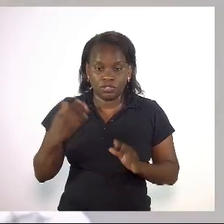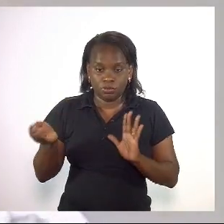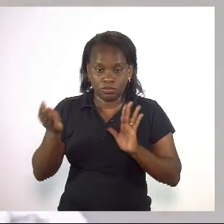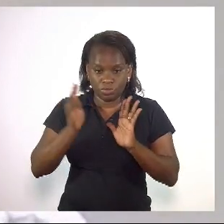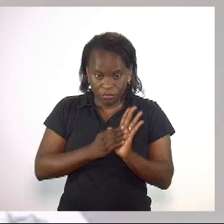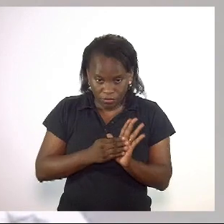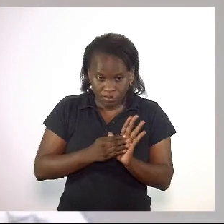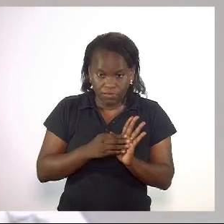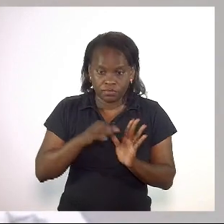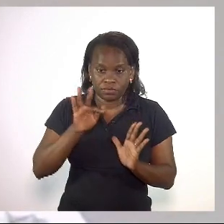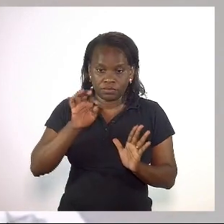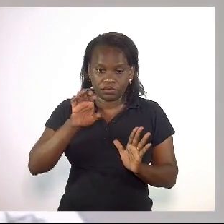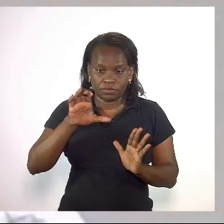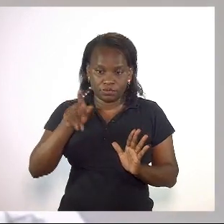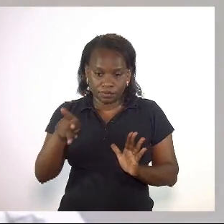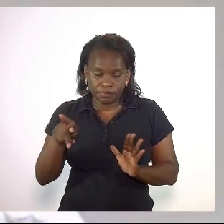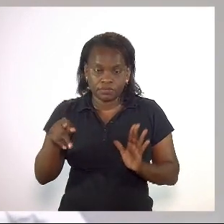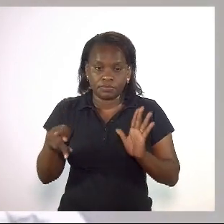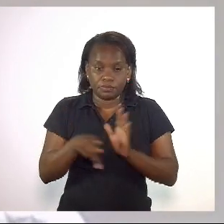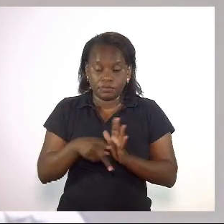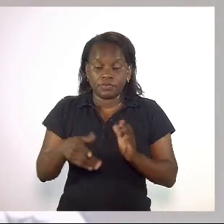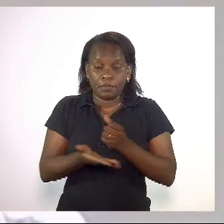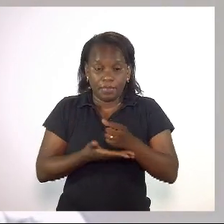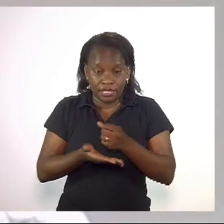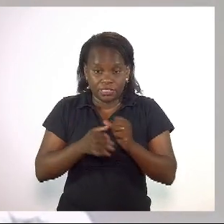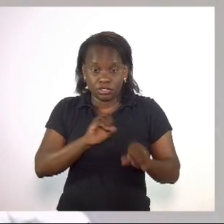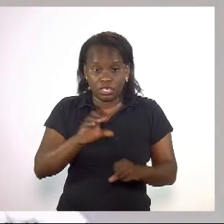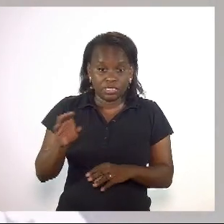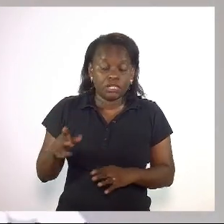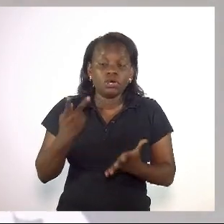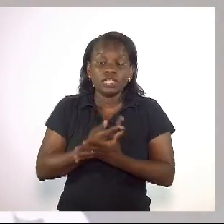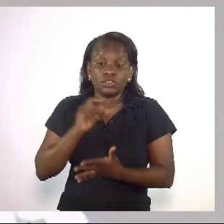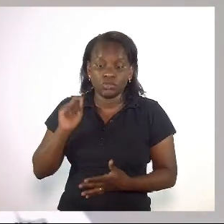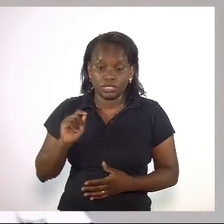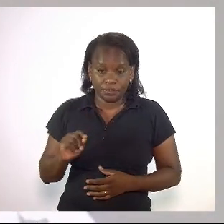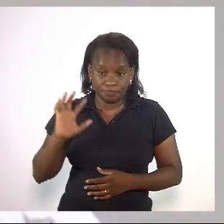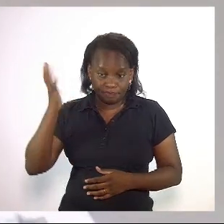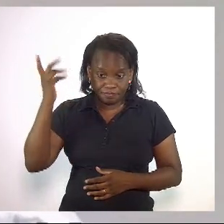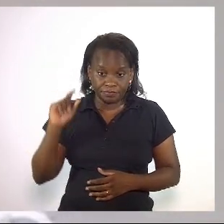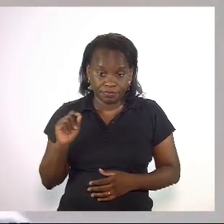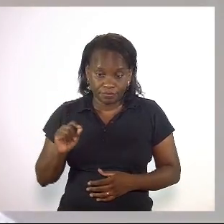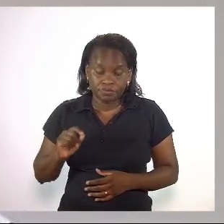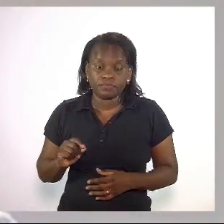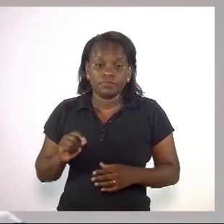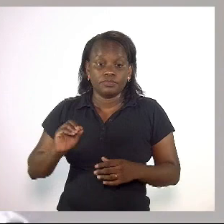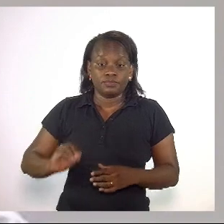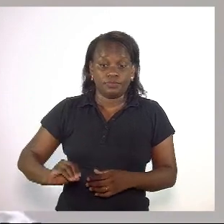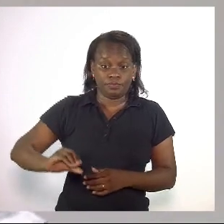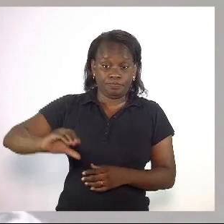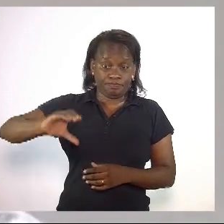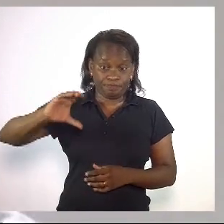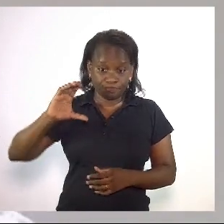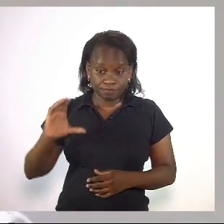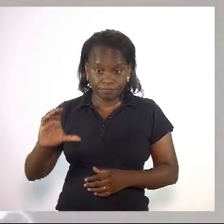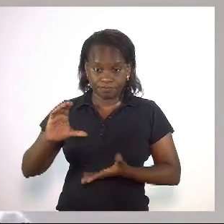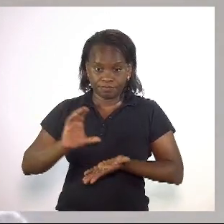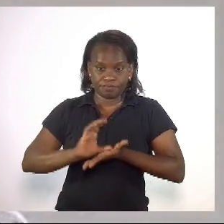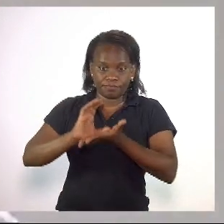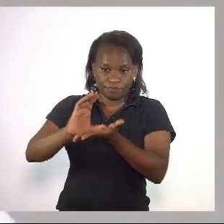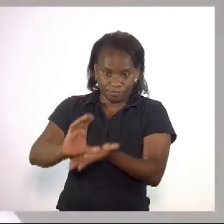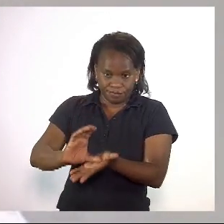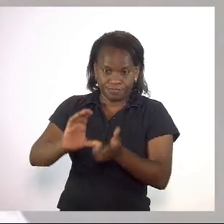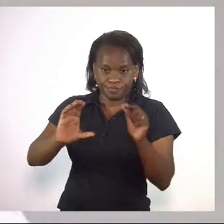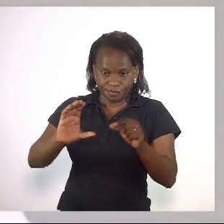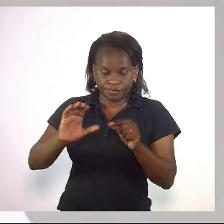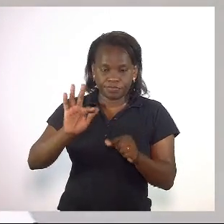na base do índice da educação, acontece o seguinte: aumenta o volume de recursos destinados